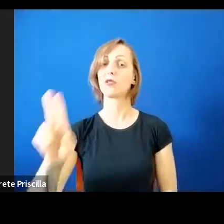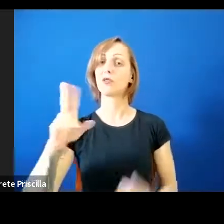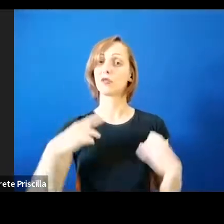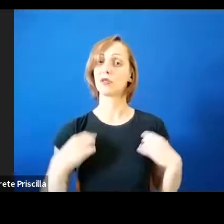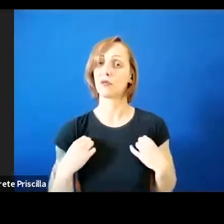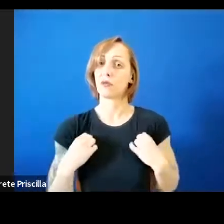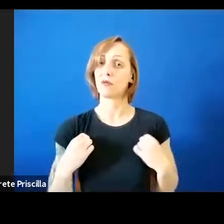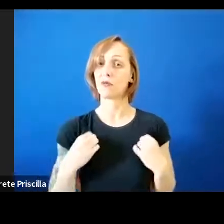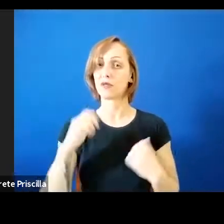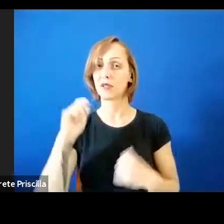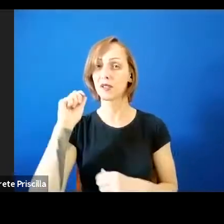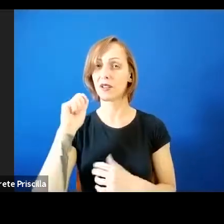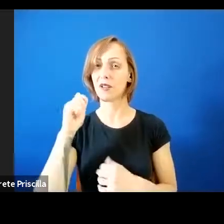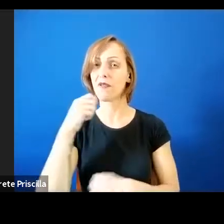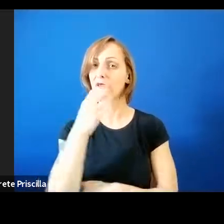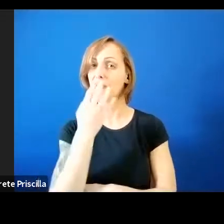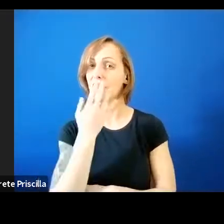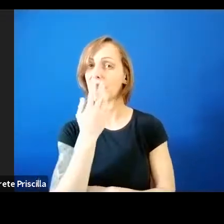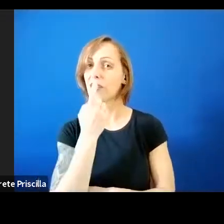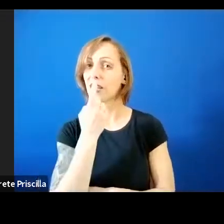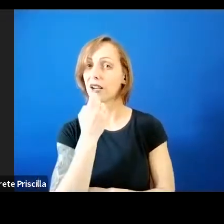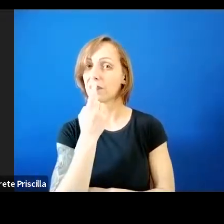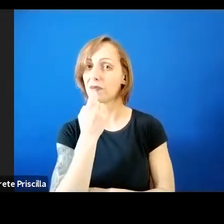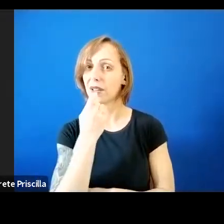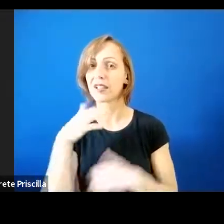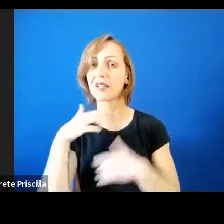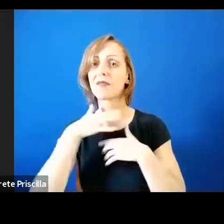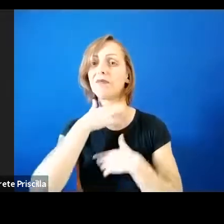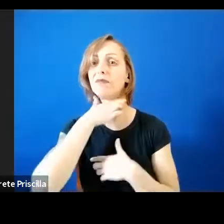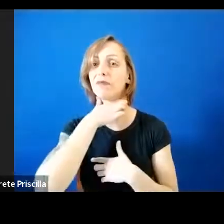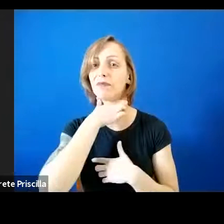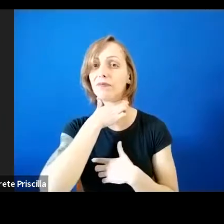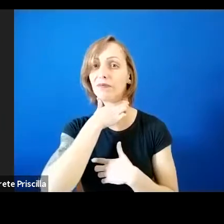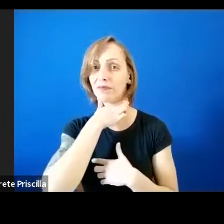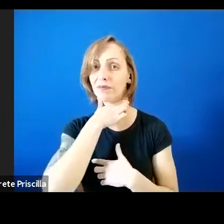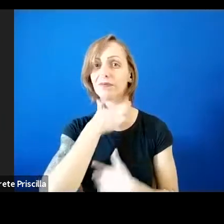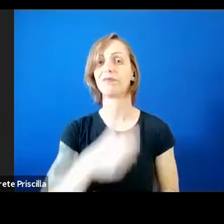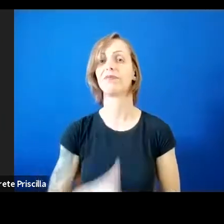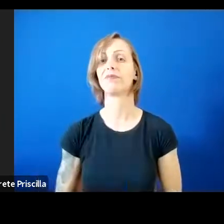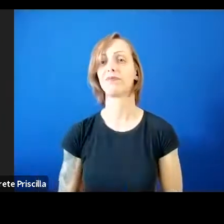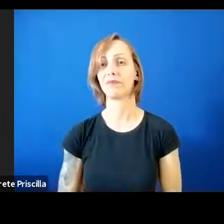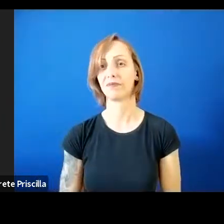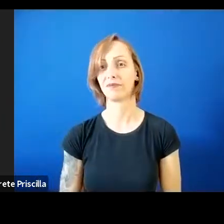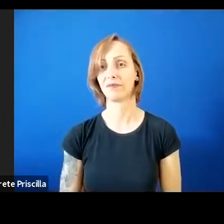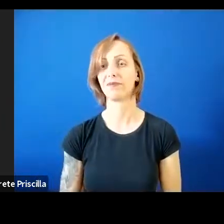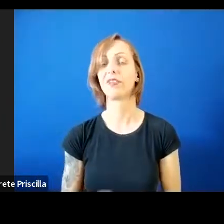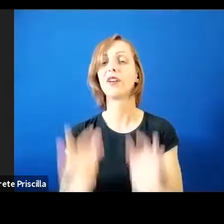de gola alta, e estou com um par de brincos.